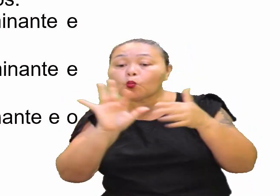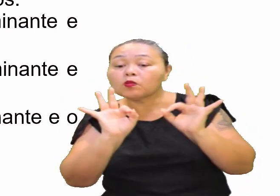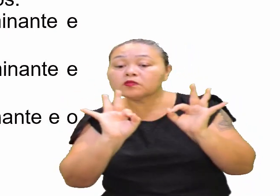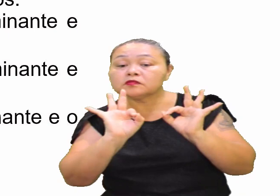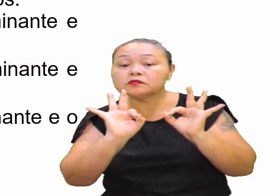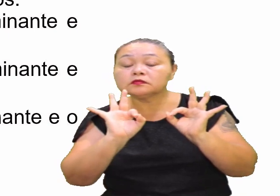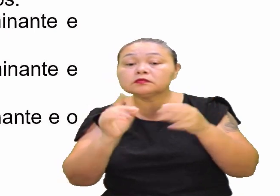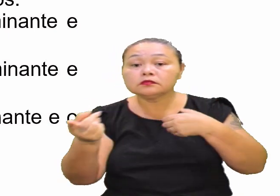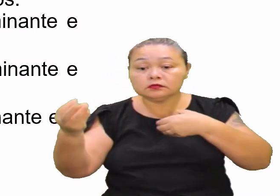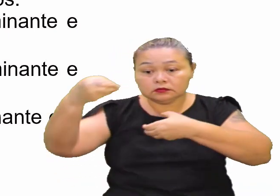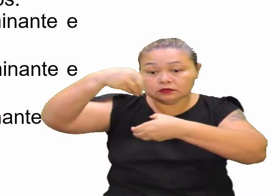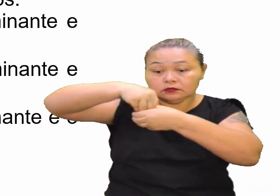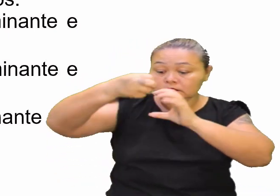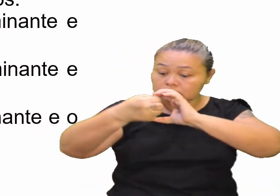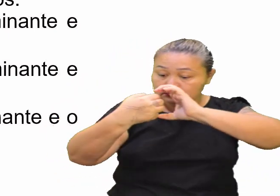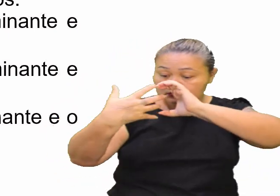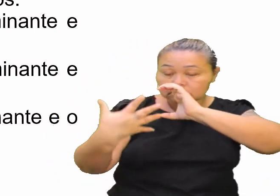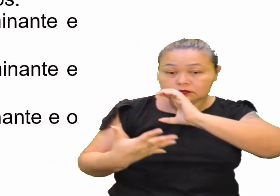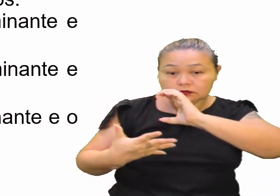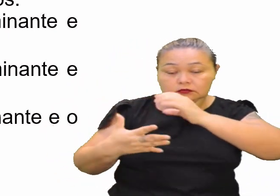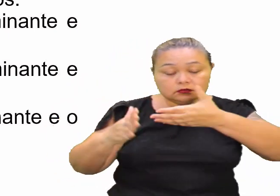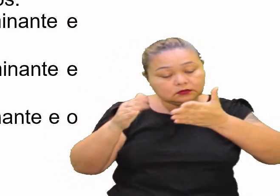criança com distrofia é de